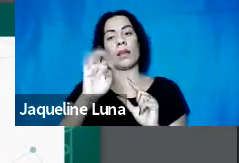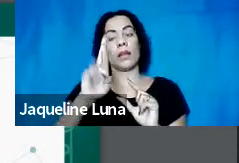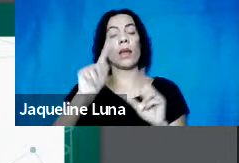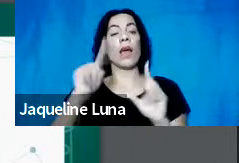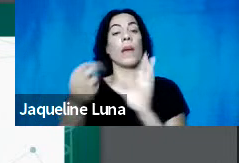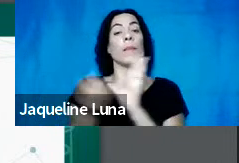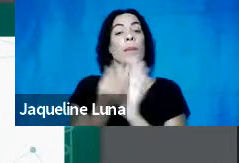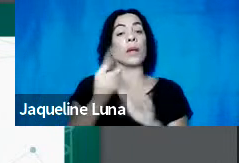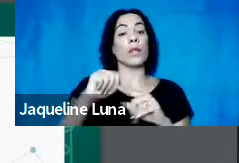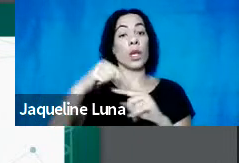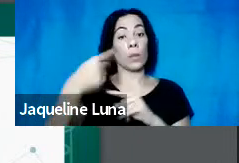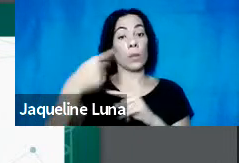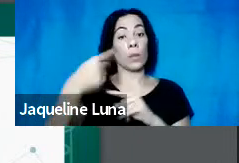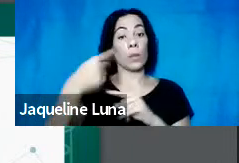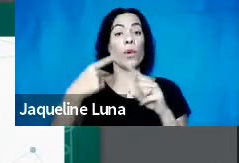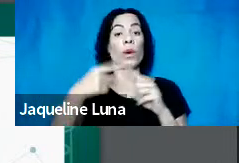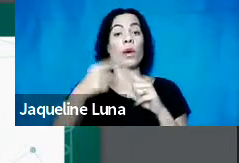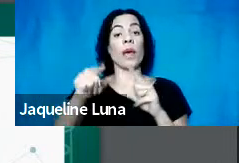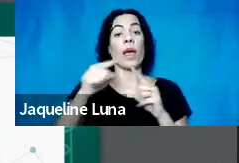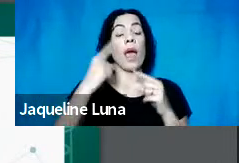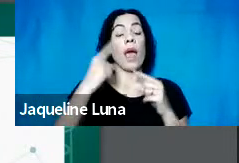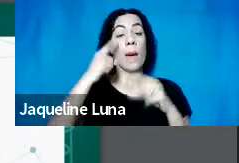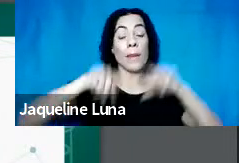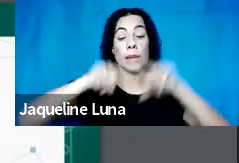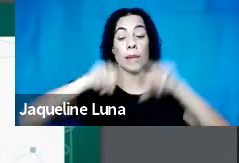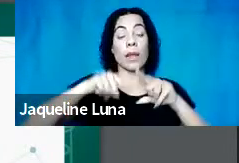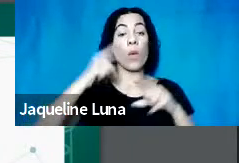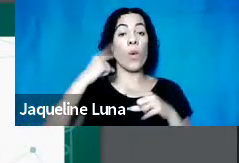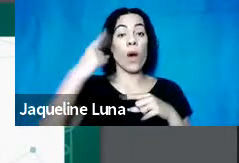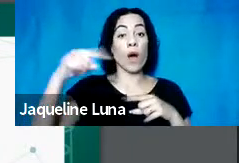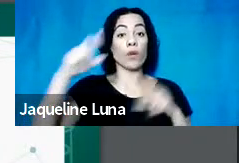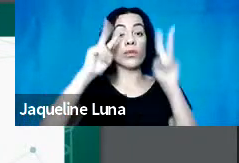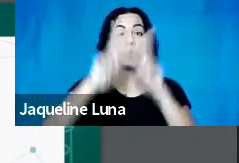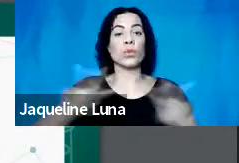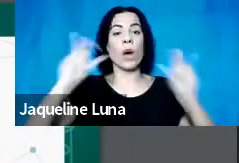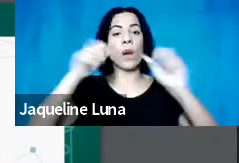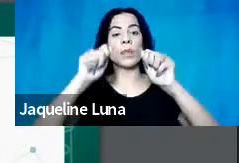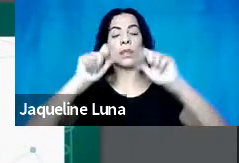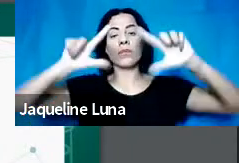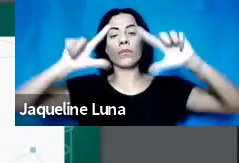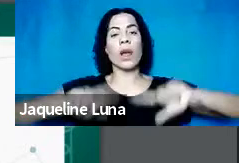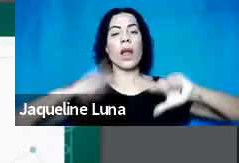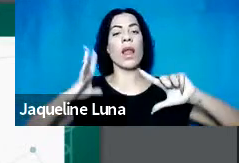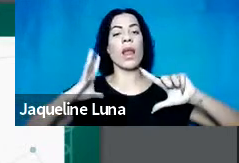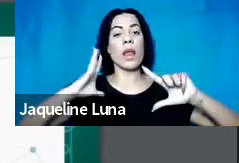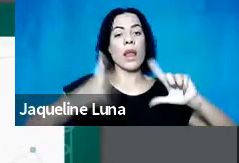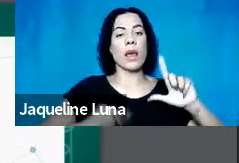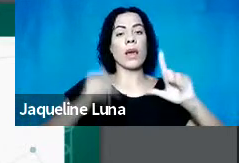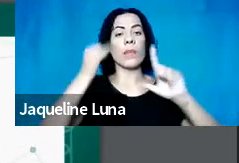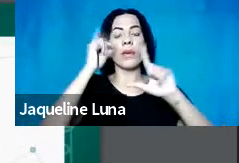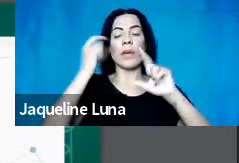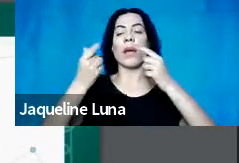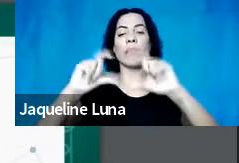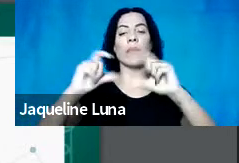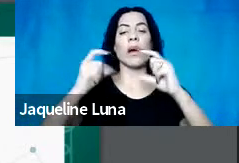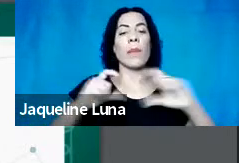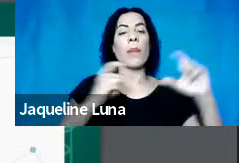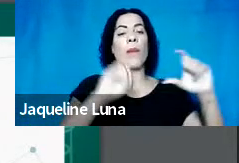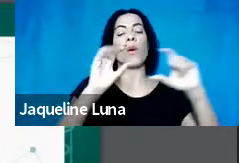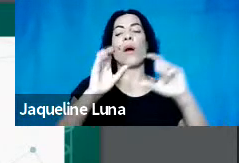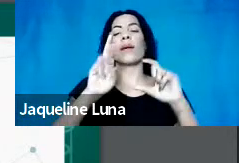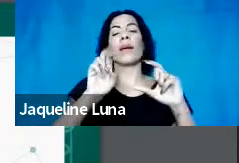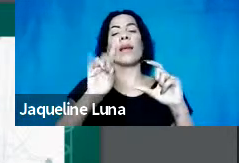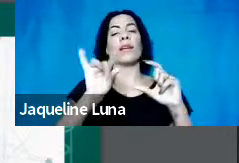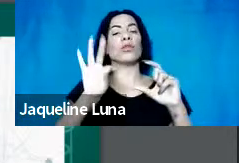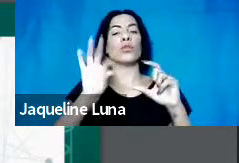produção audiovisual, vem limpo, né? Ele vem sem as marcas, as tarjas de crédito. Isso vem à parte,